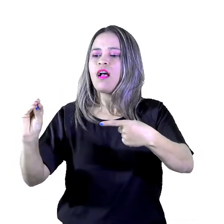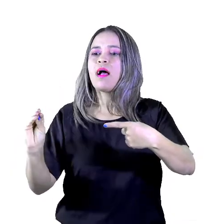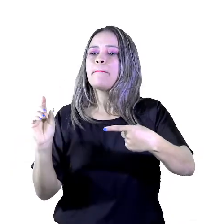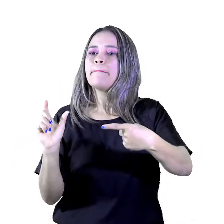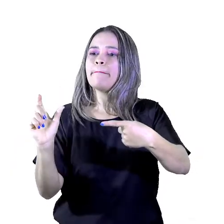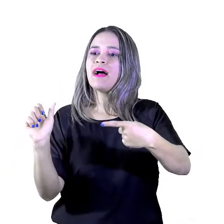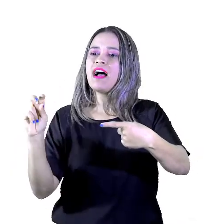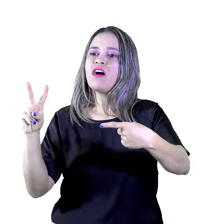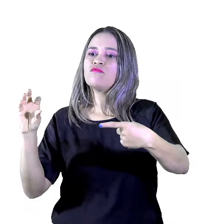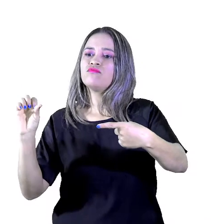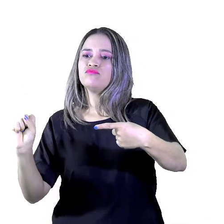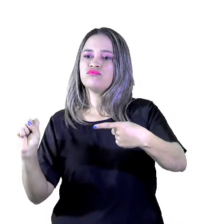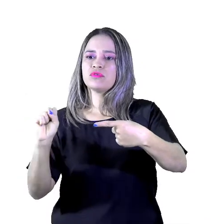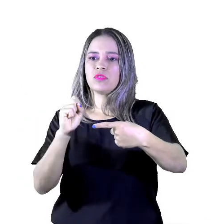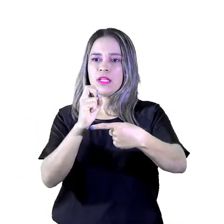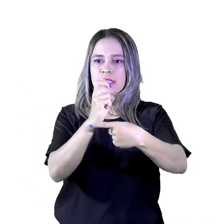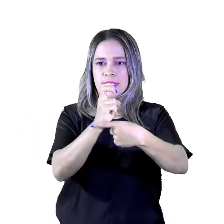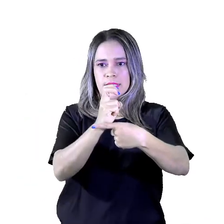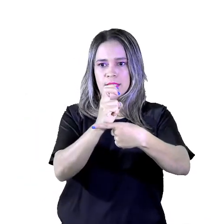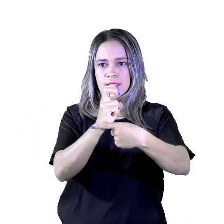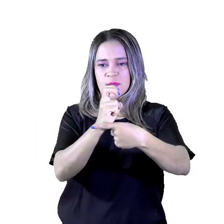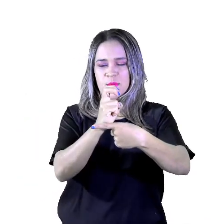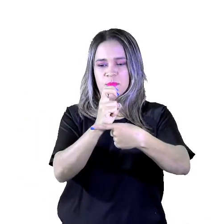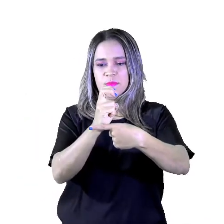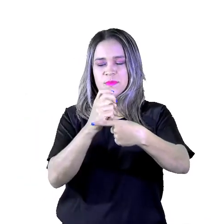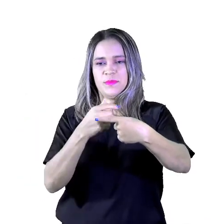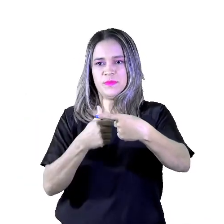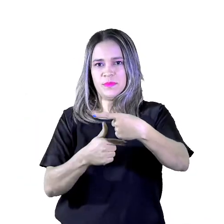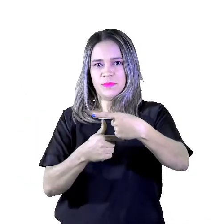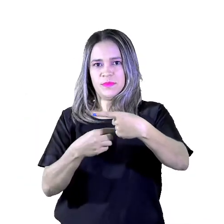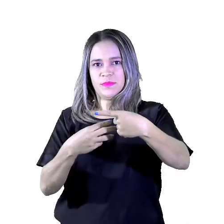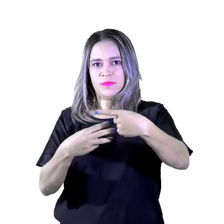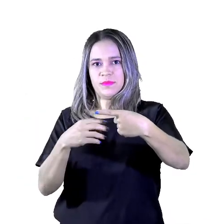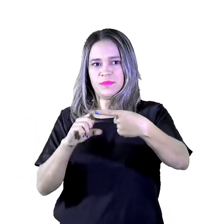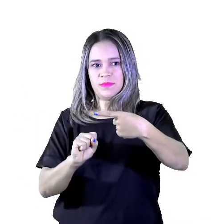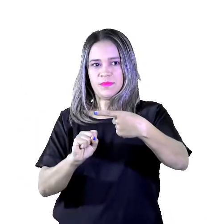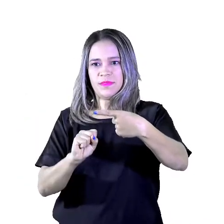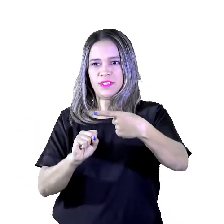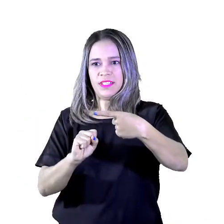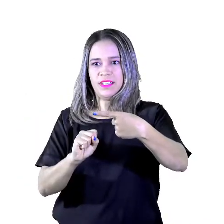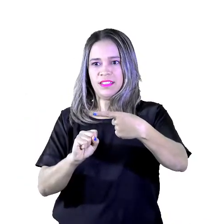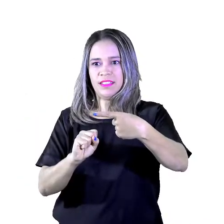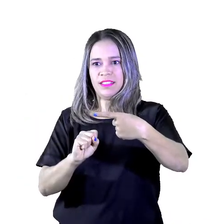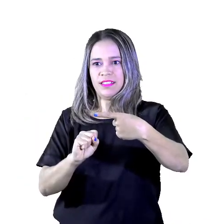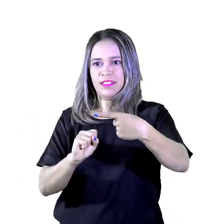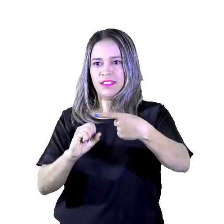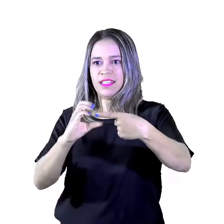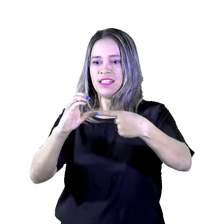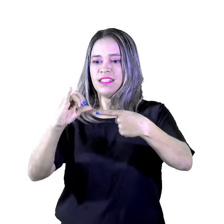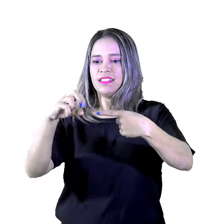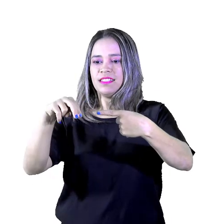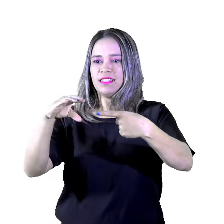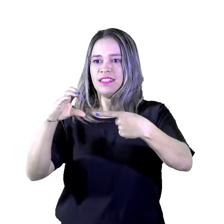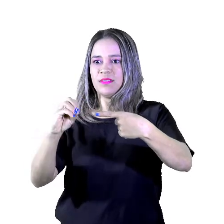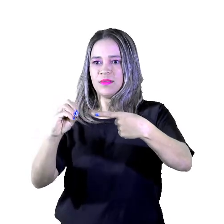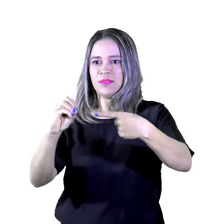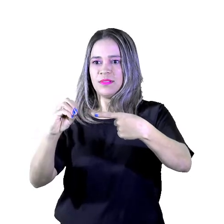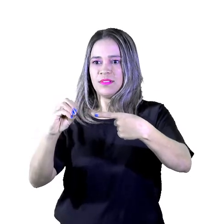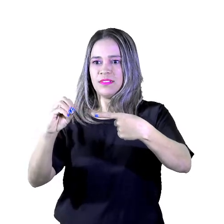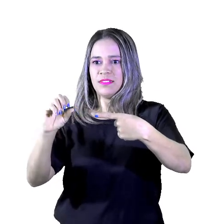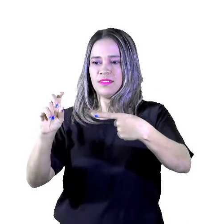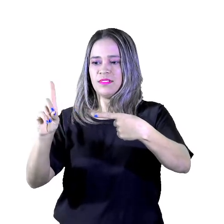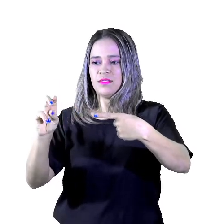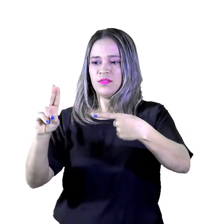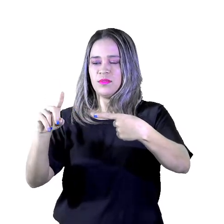avos. Eu tenho 5, o tracinho e 238. Como que eu leio? 5,